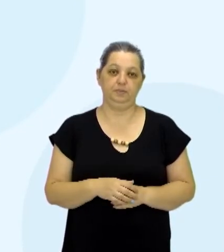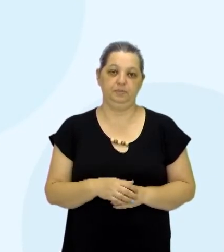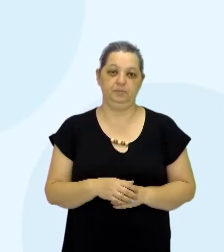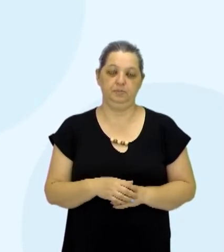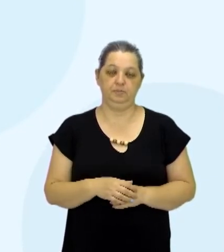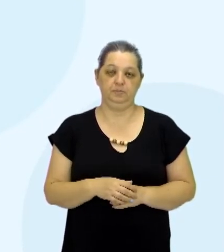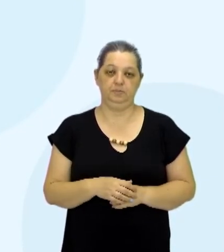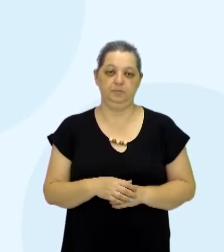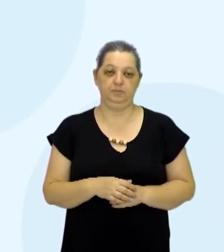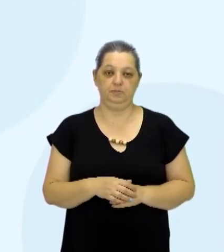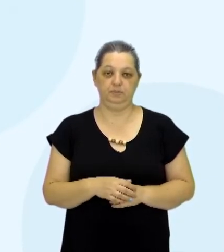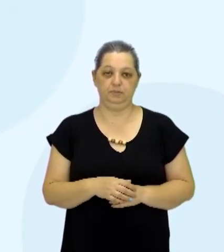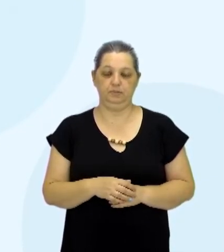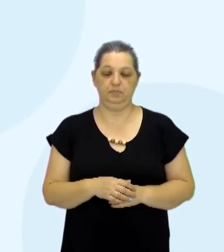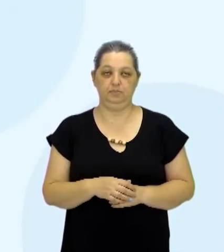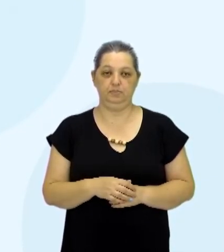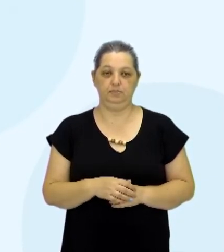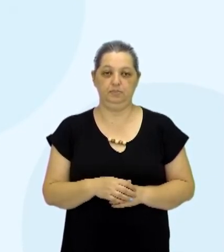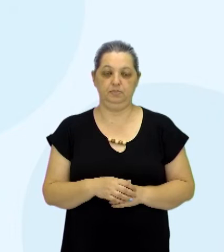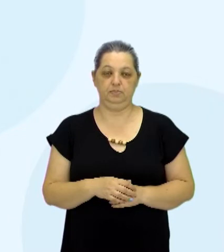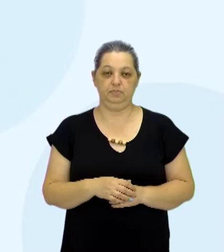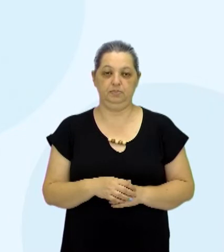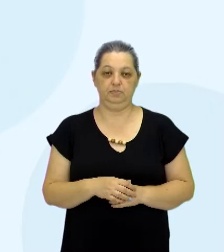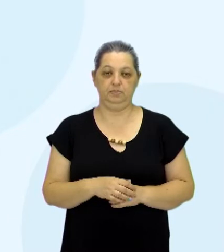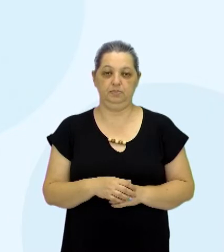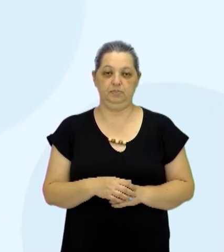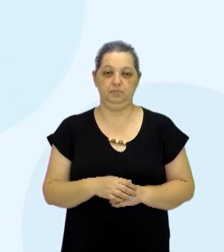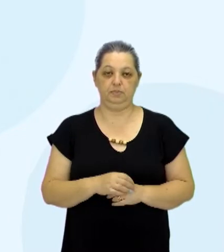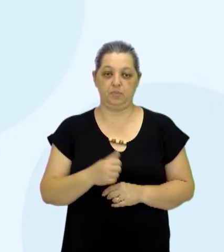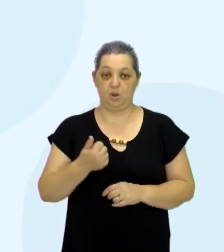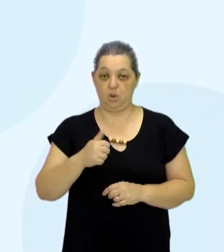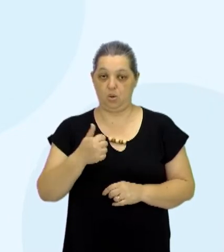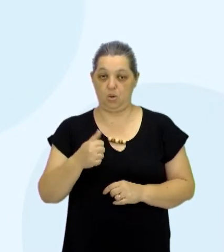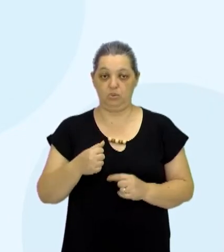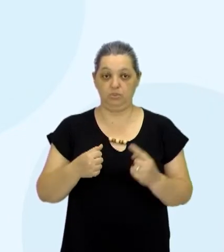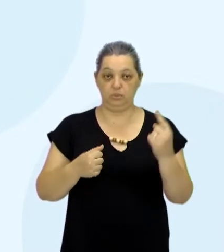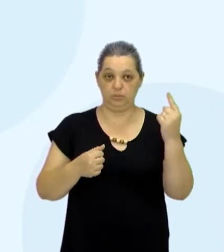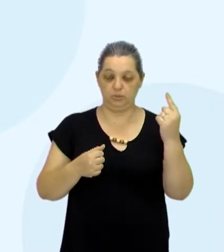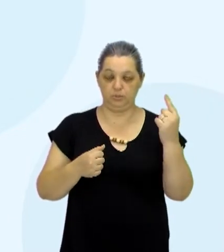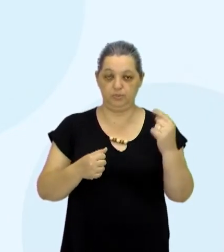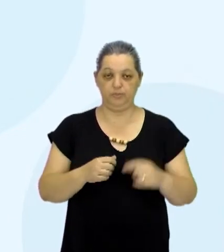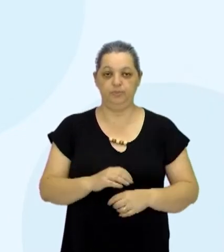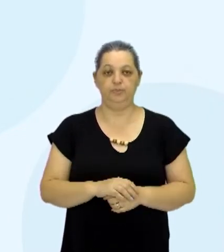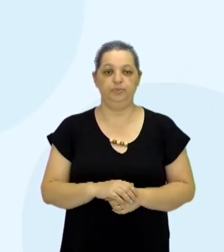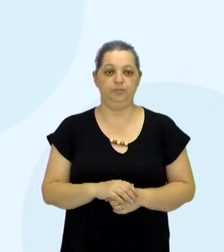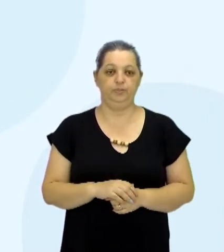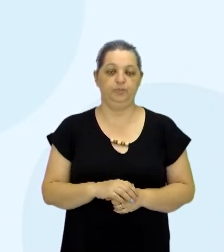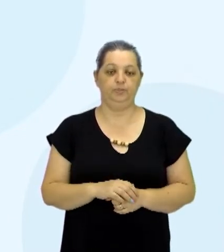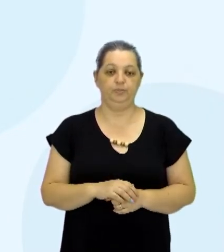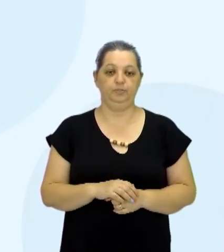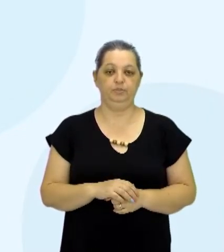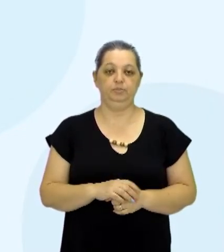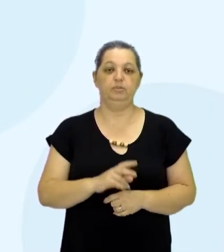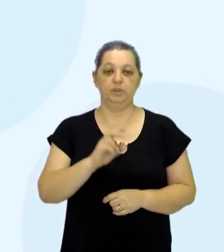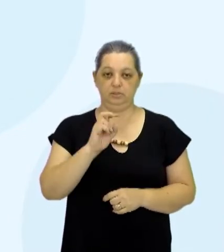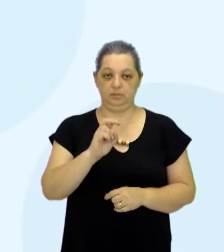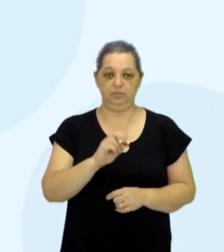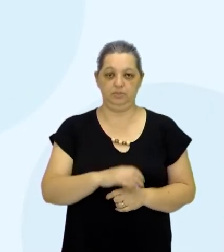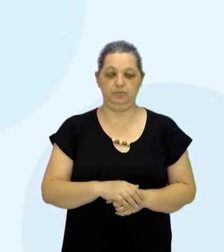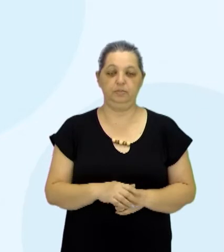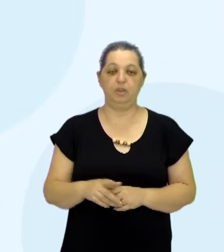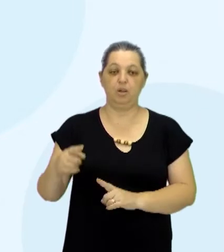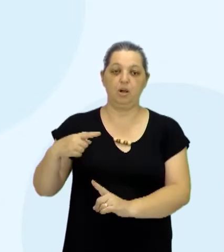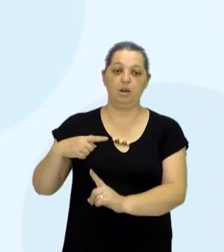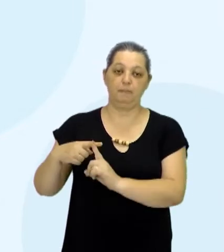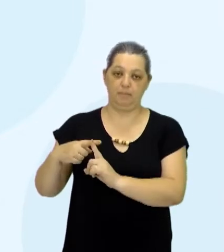2, 8. 8 mais 3, 11. Sobe 1. E 4 vezes 1, 4. Mais 1, 5. Tá. Mas agora